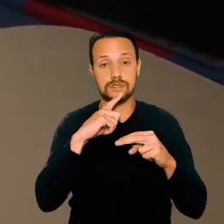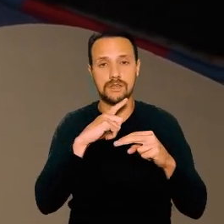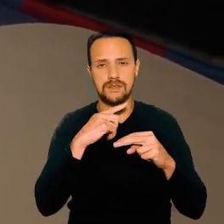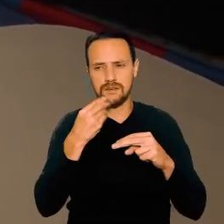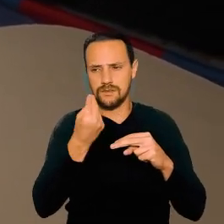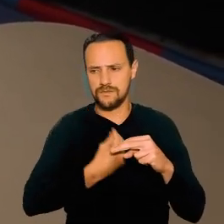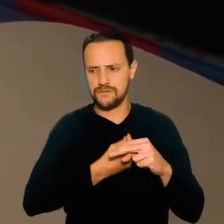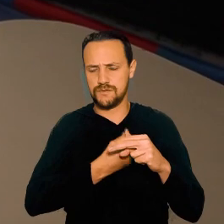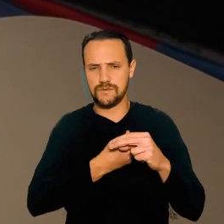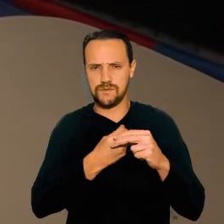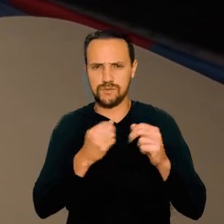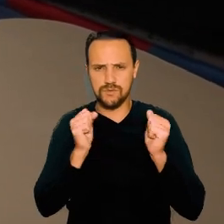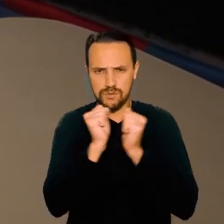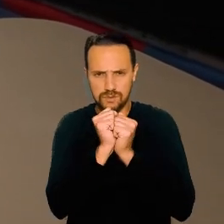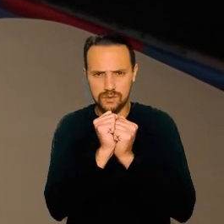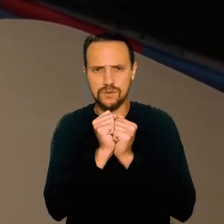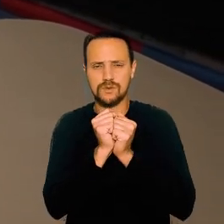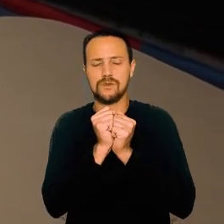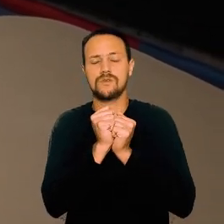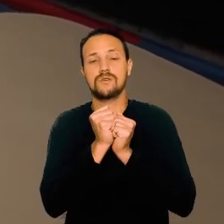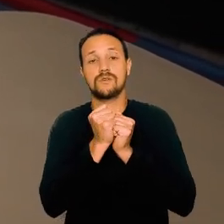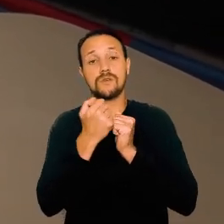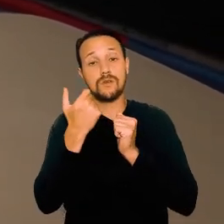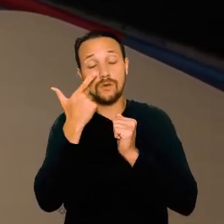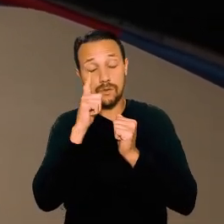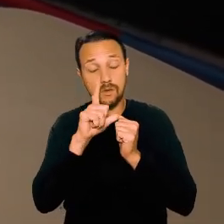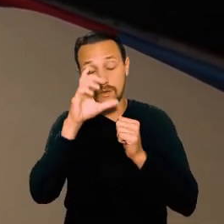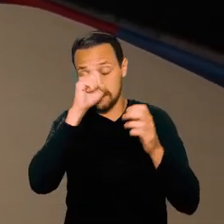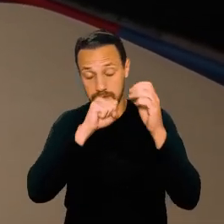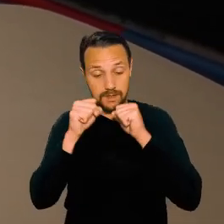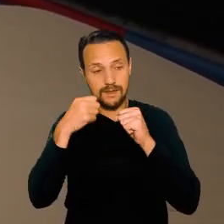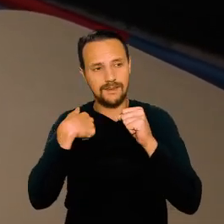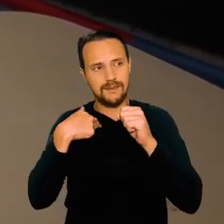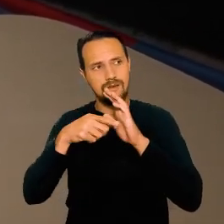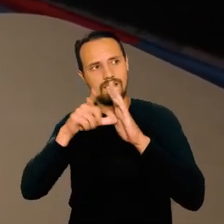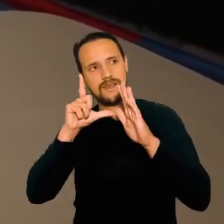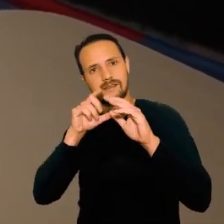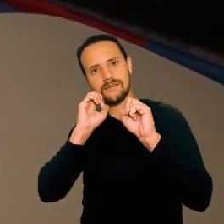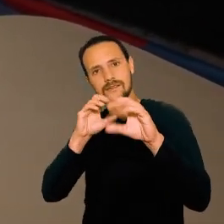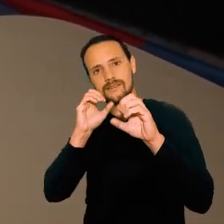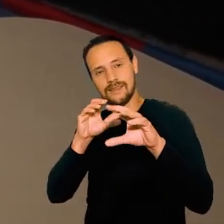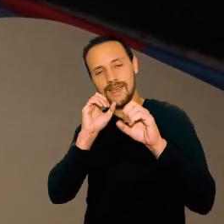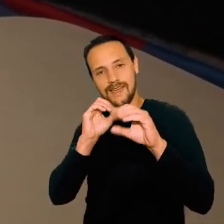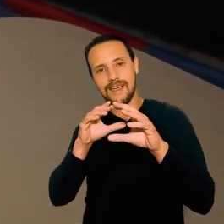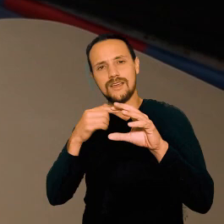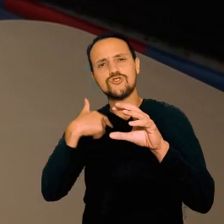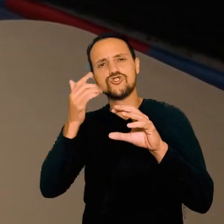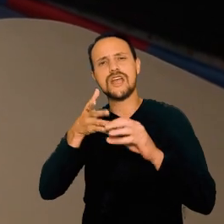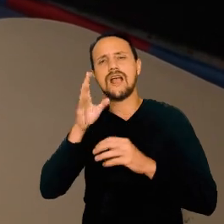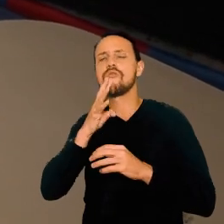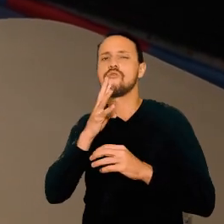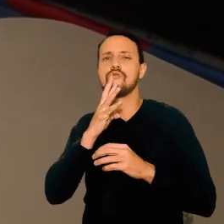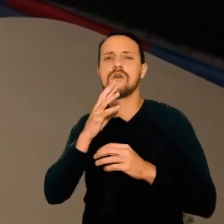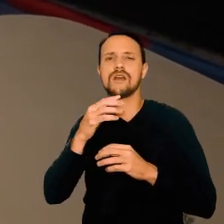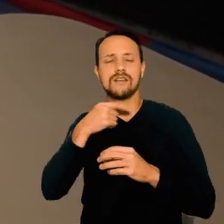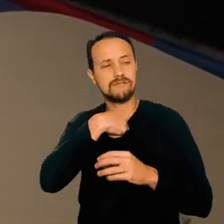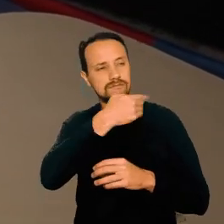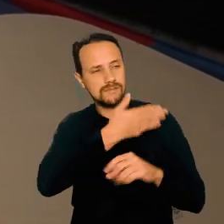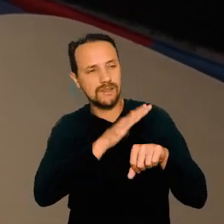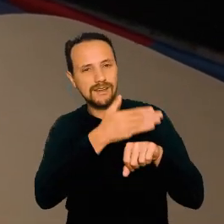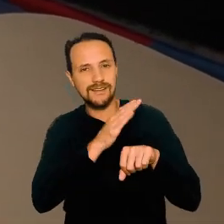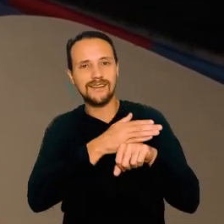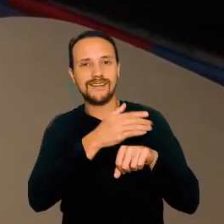para vender, eu fazia biscuit, tipo, né, aqueles ímãs de geladeira ou enfeites.